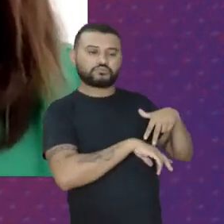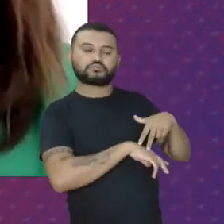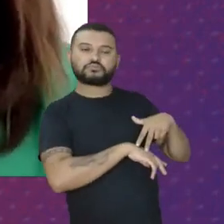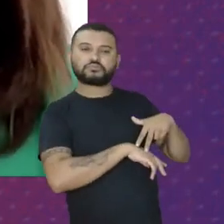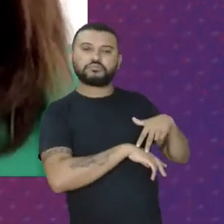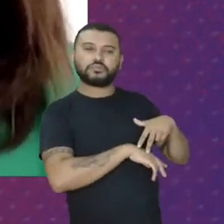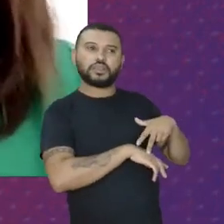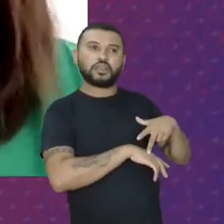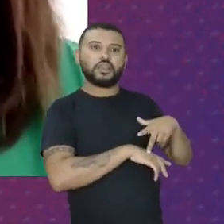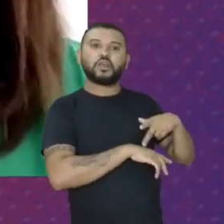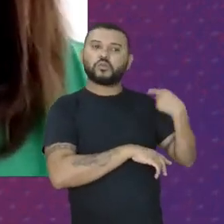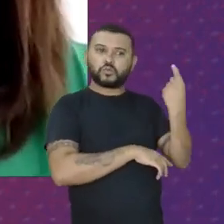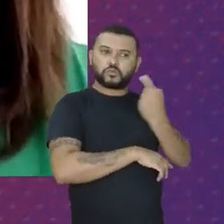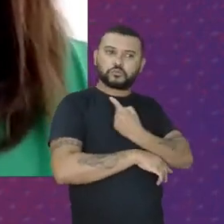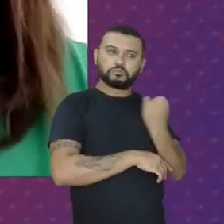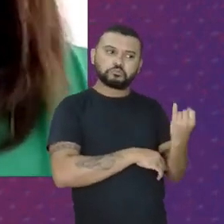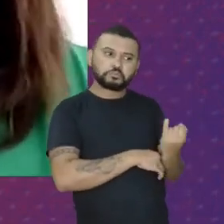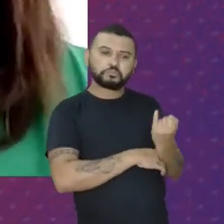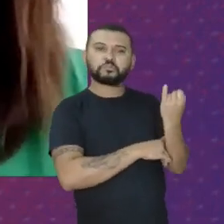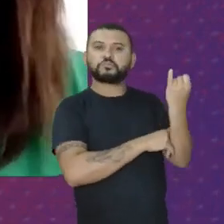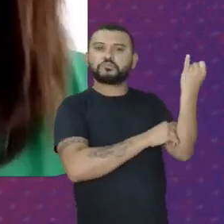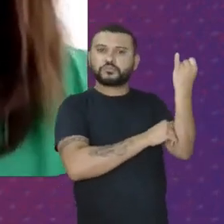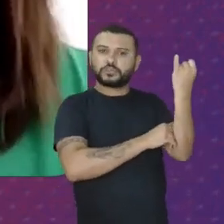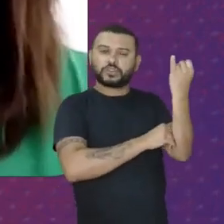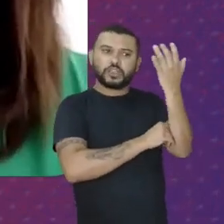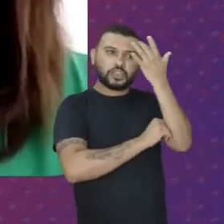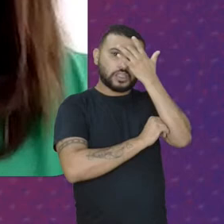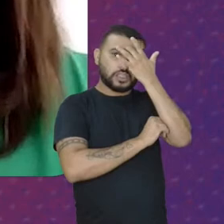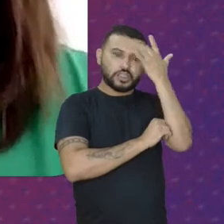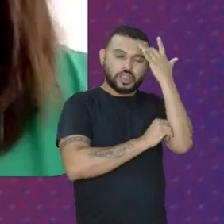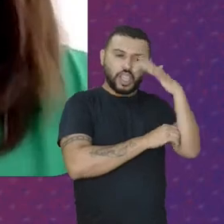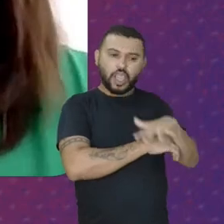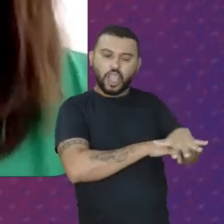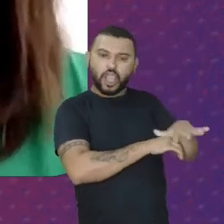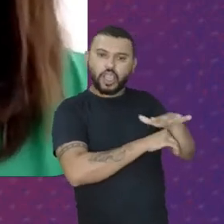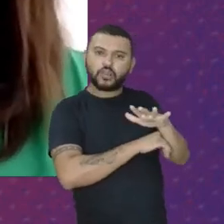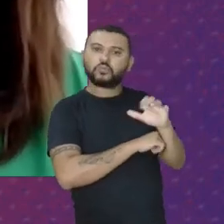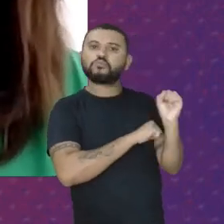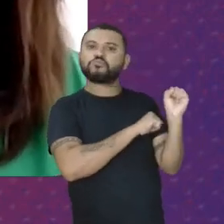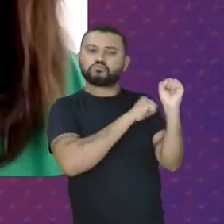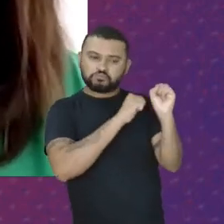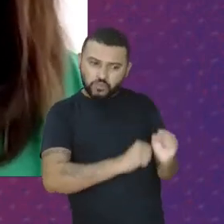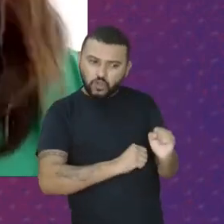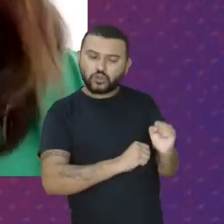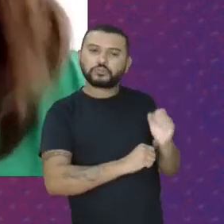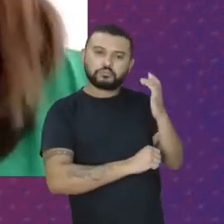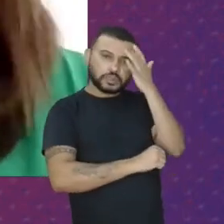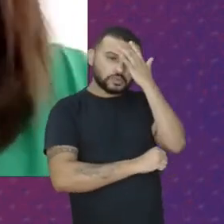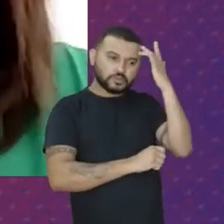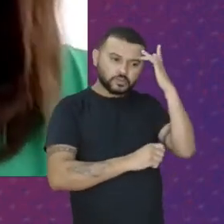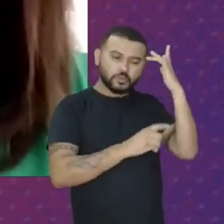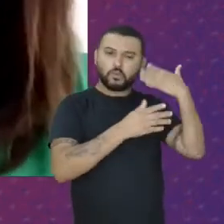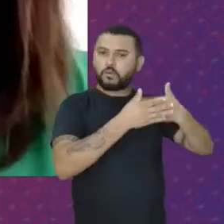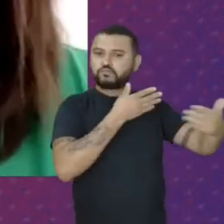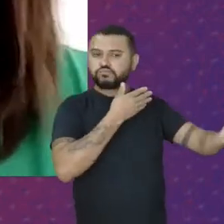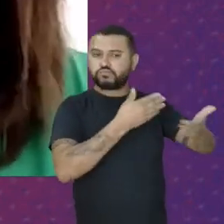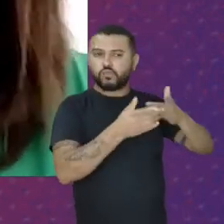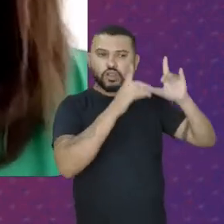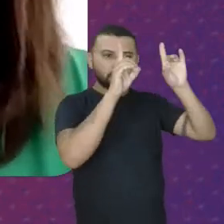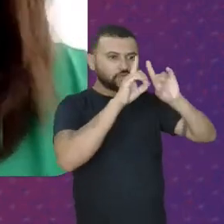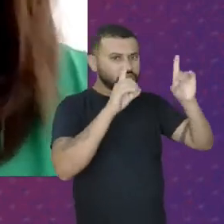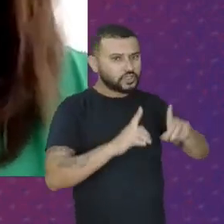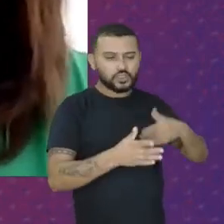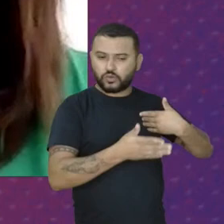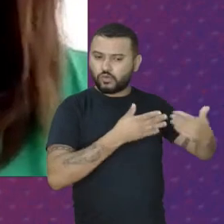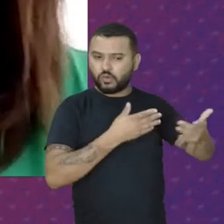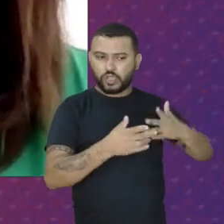muito significativo de que aquele espaço ele pode ser ocupado por qualquer pessoa,